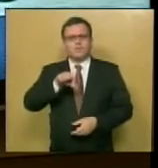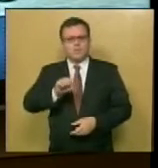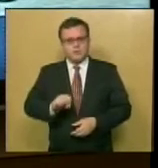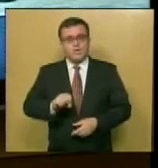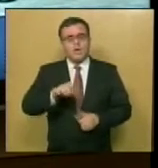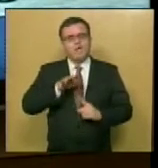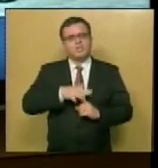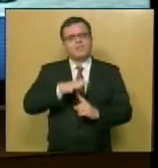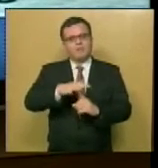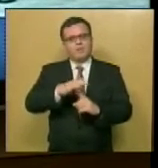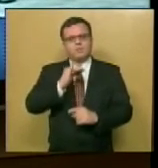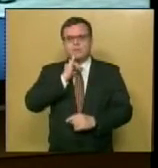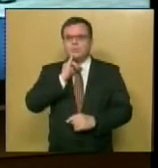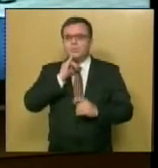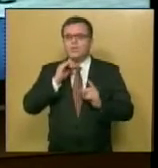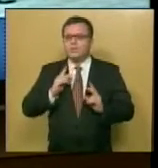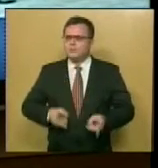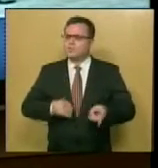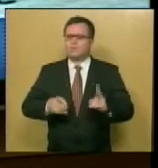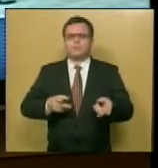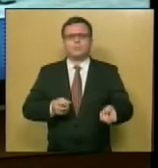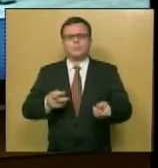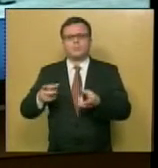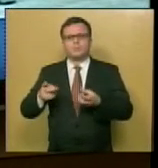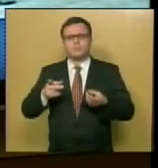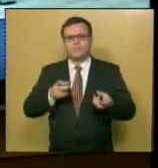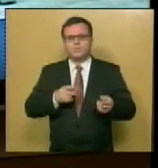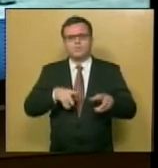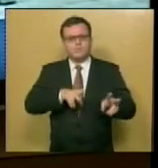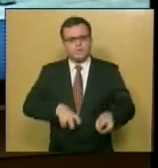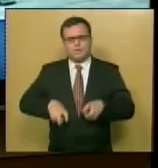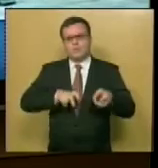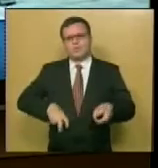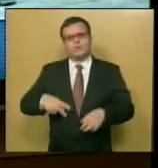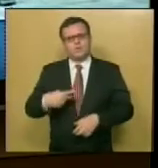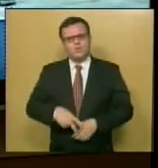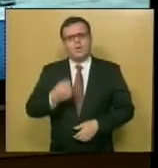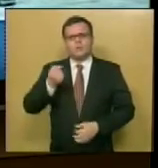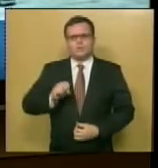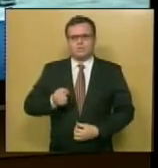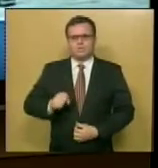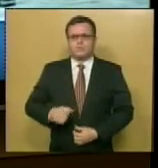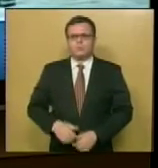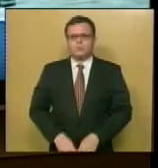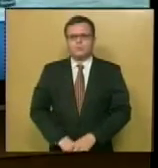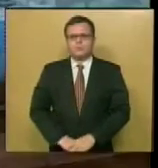já despontava como centro comercial do agreste de Sergipe.